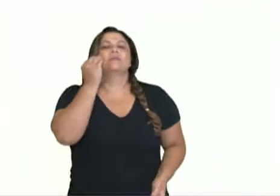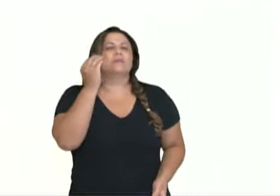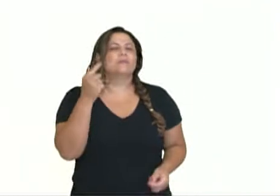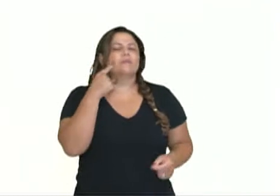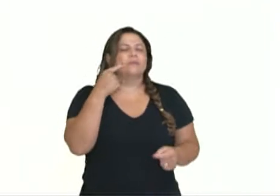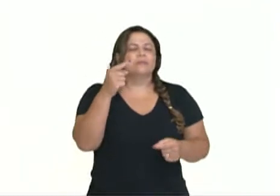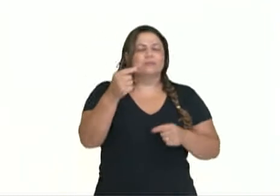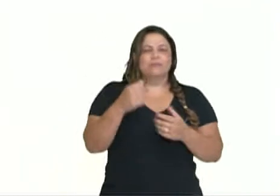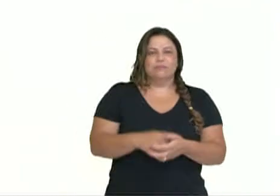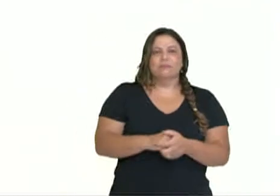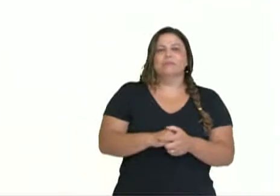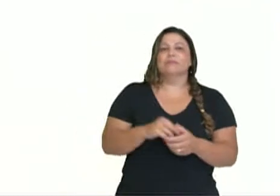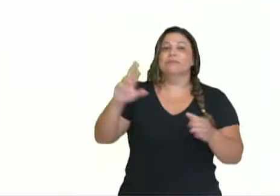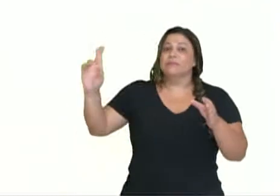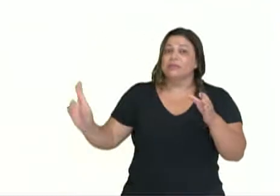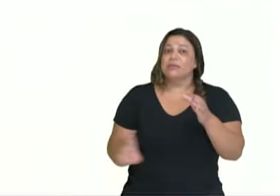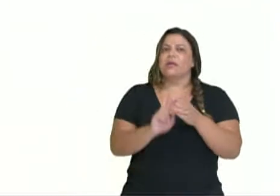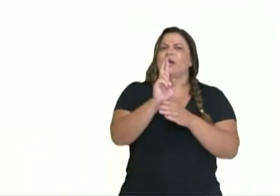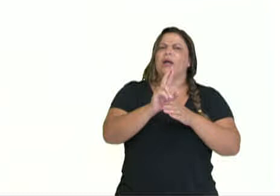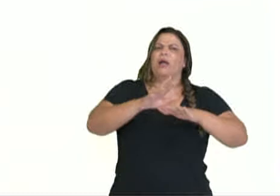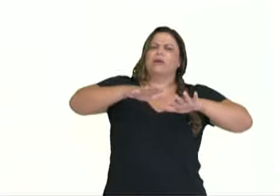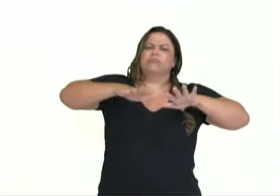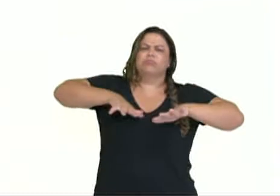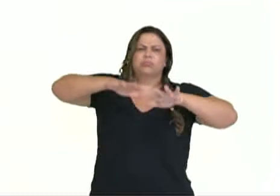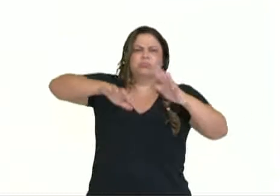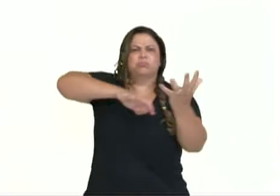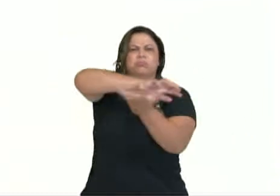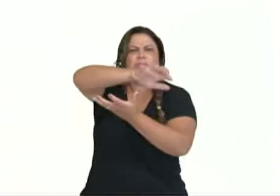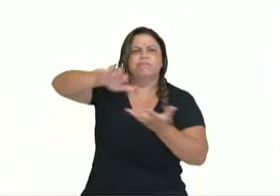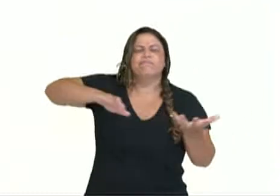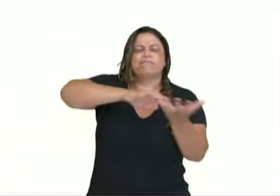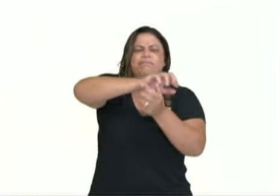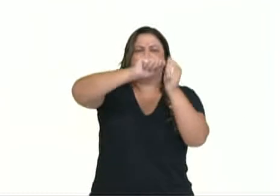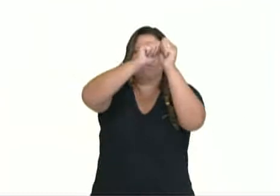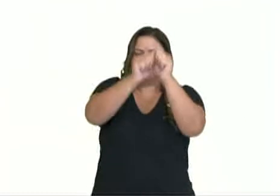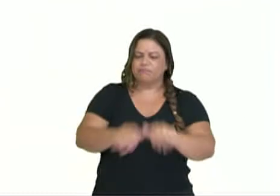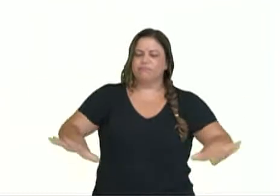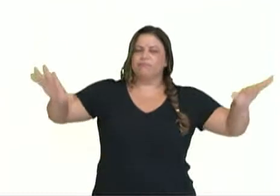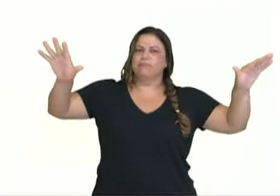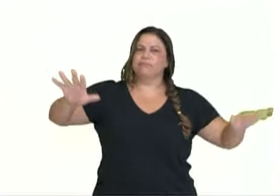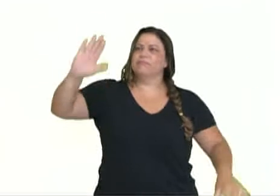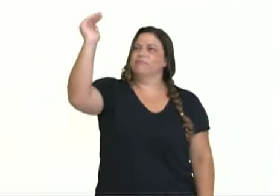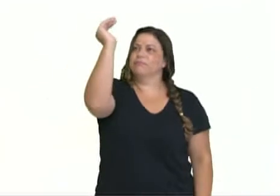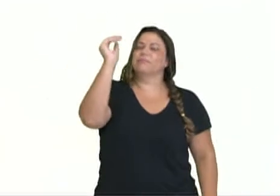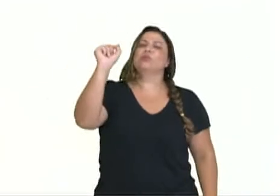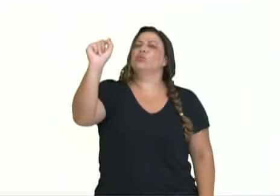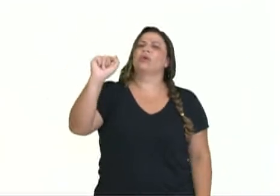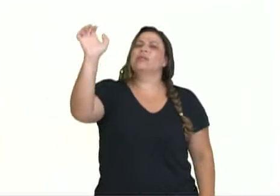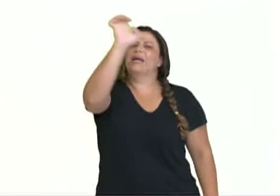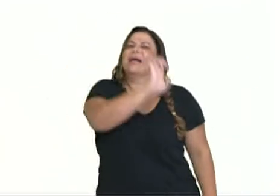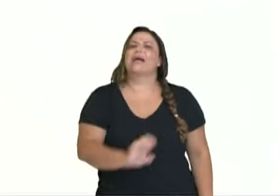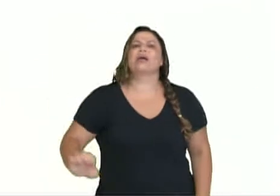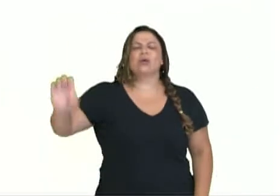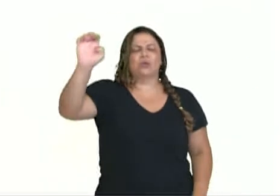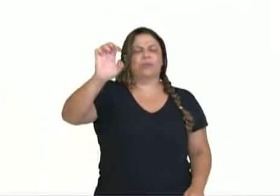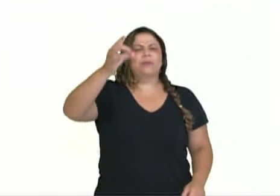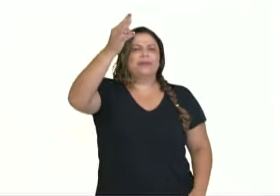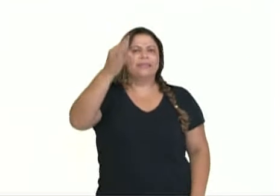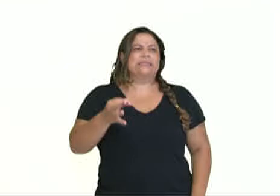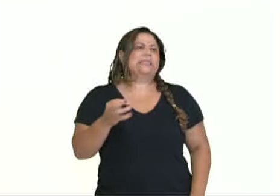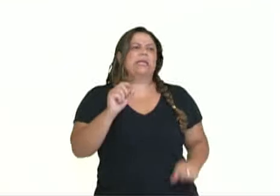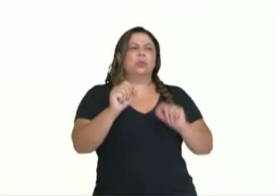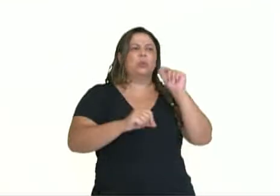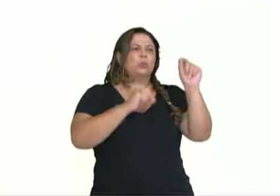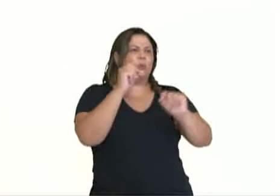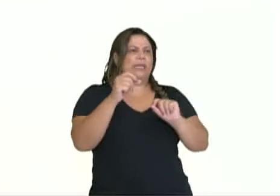O Renascimento foi um movimento que se expandiu por quase toda a Europa. Sobre o tema, é correto afirmar que, alternativa A,